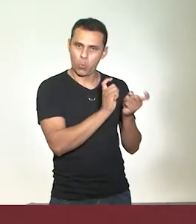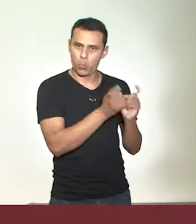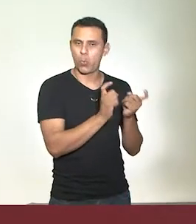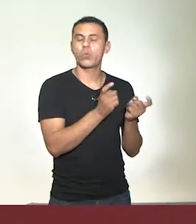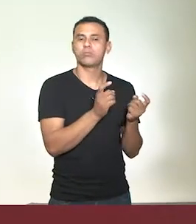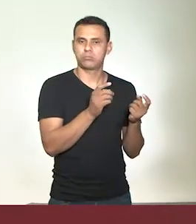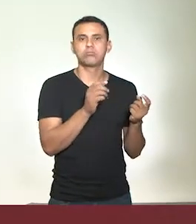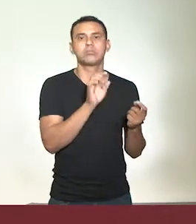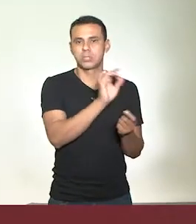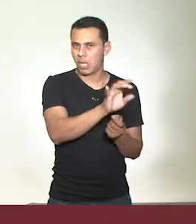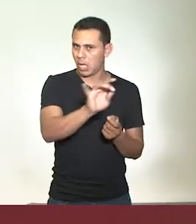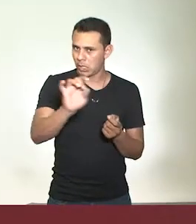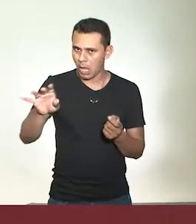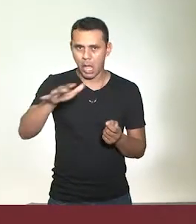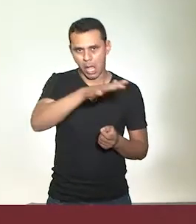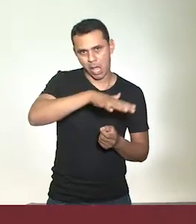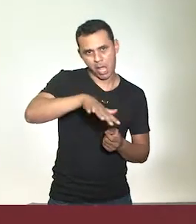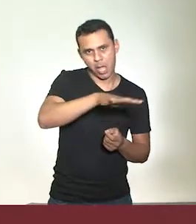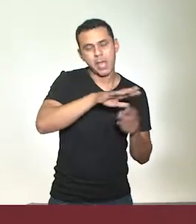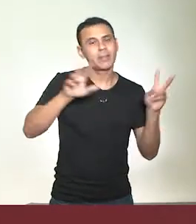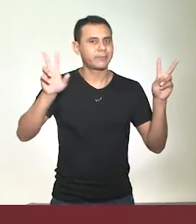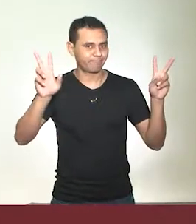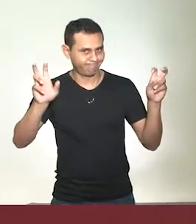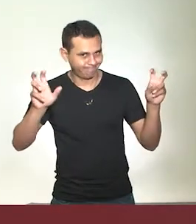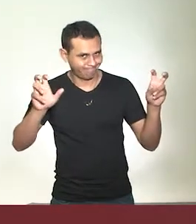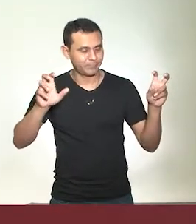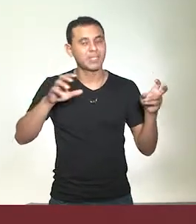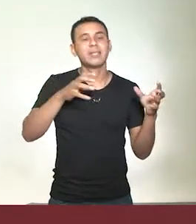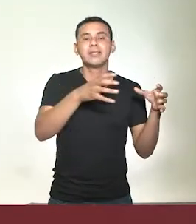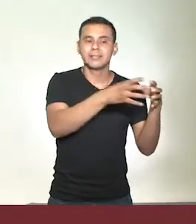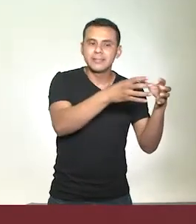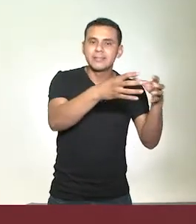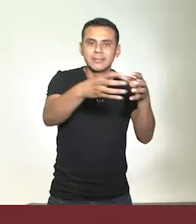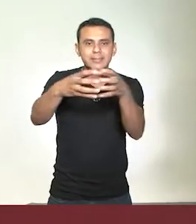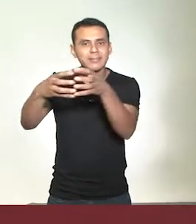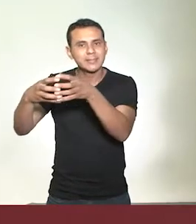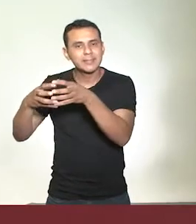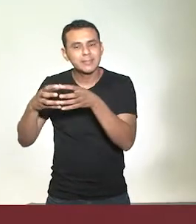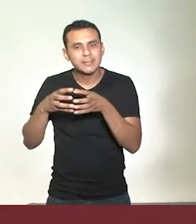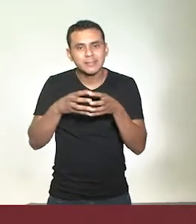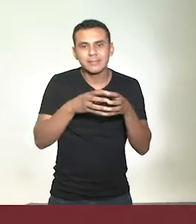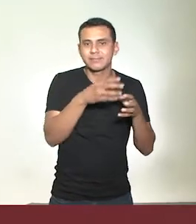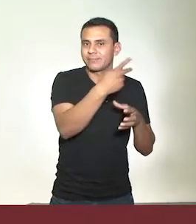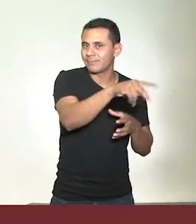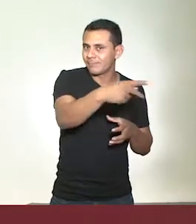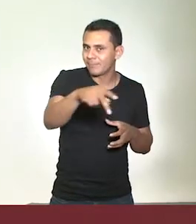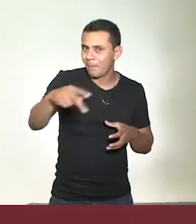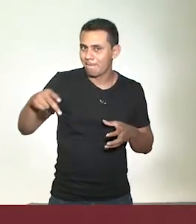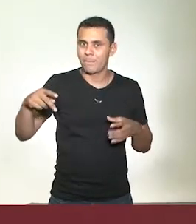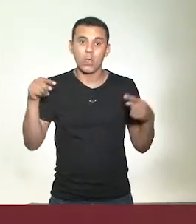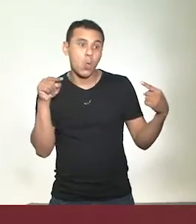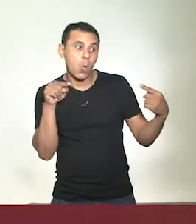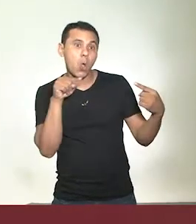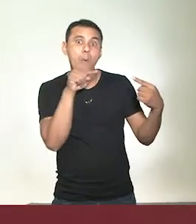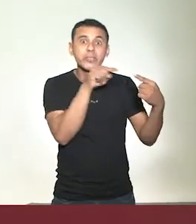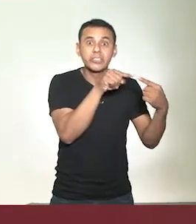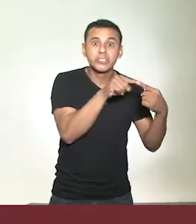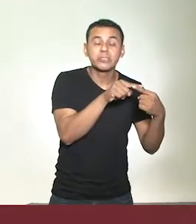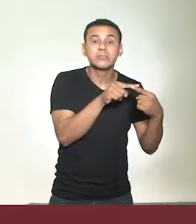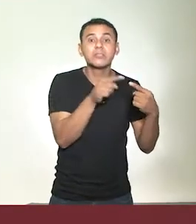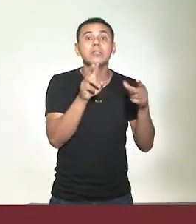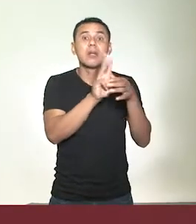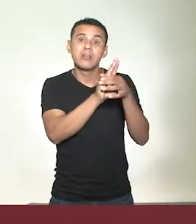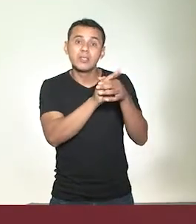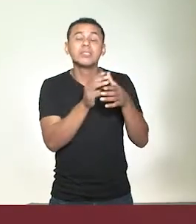administrativo para cada área temática e para cada é o objetivo que eles